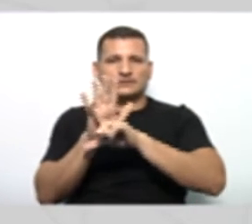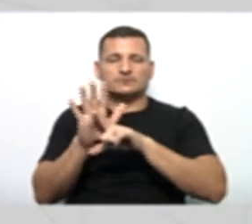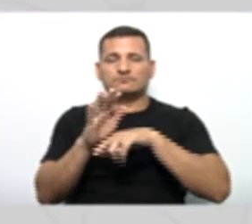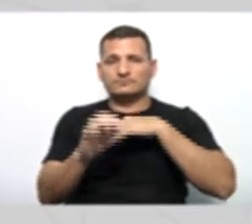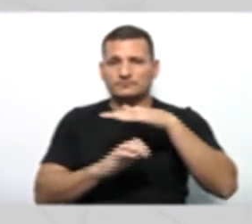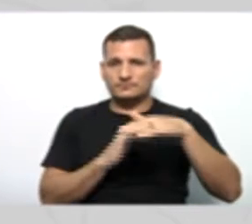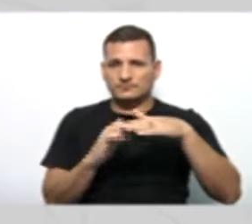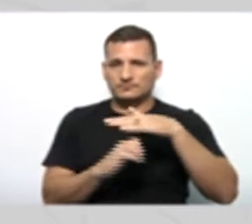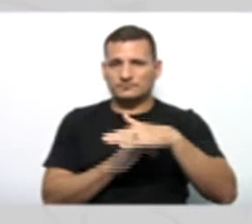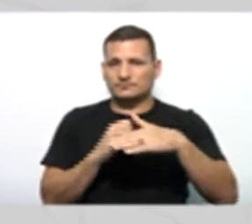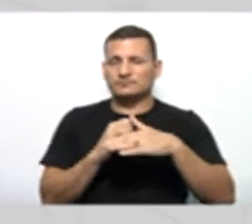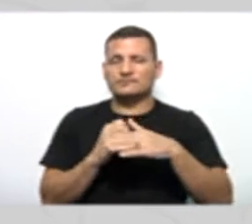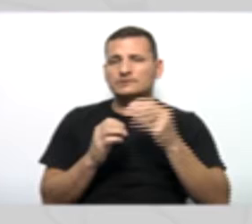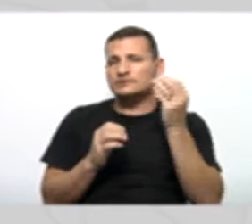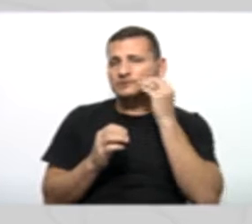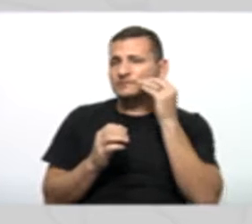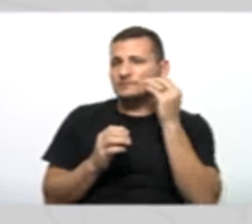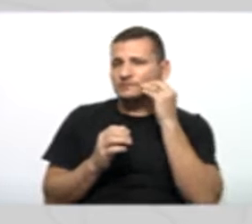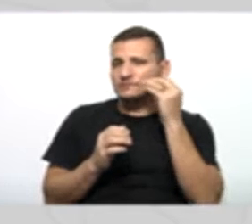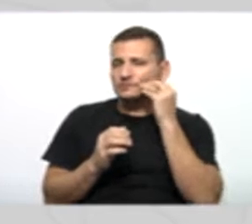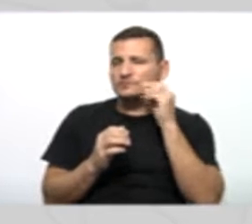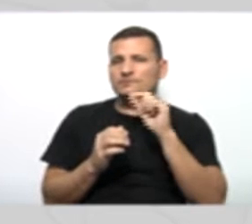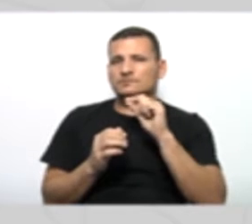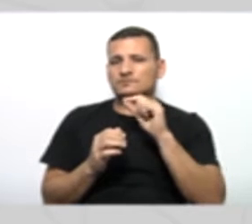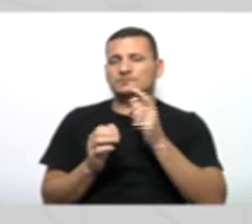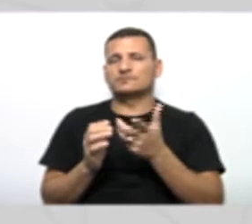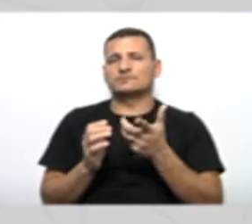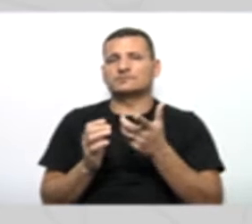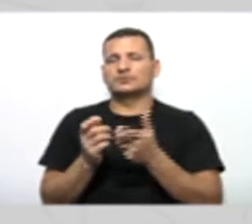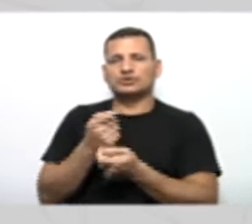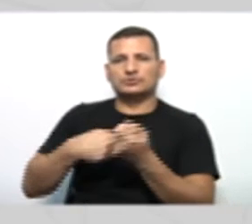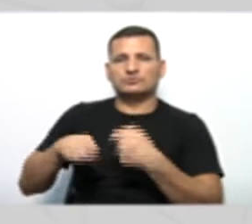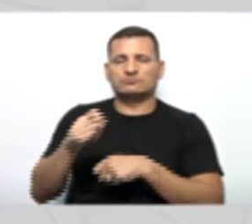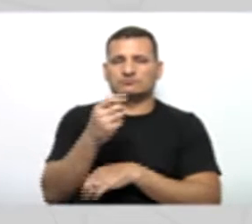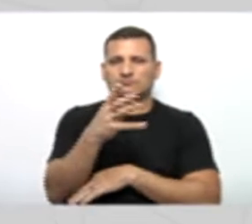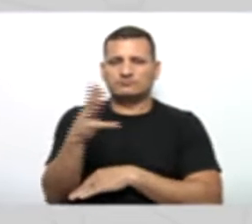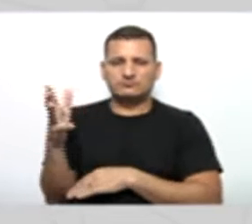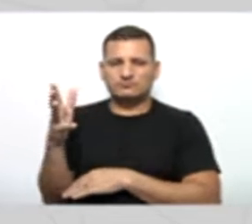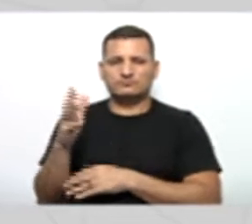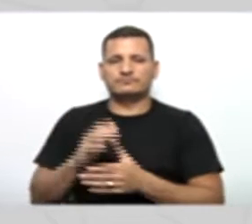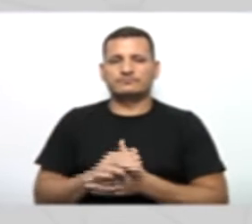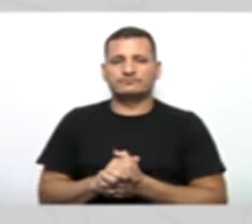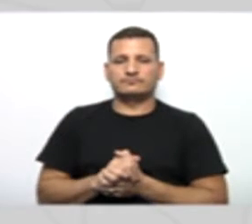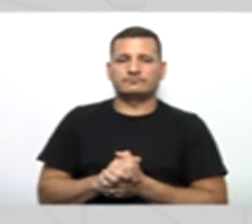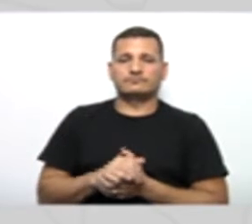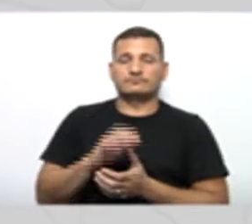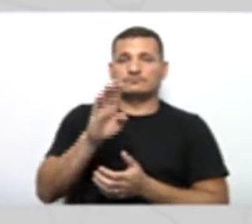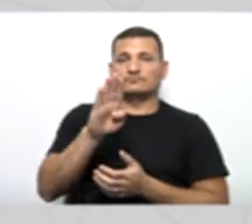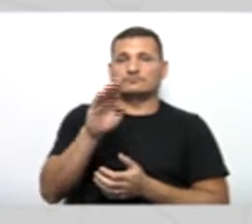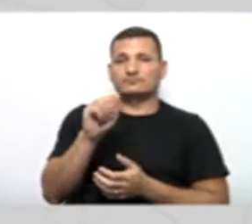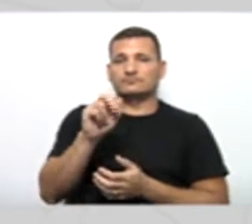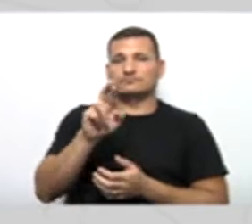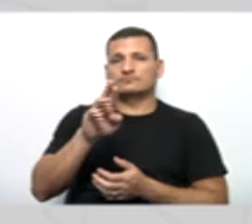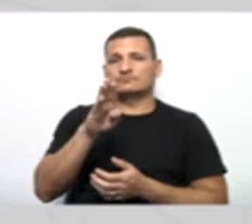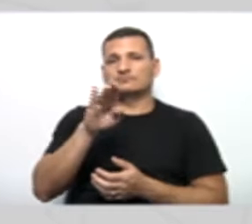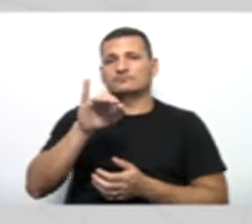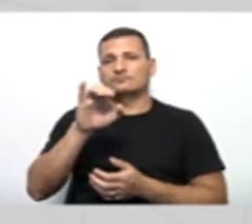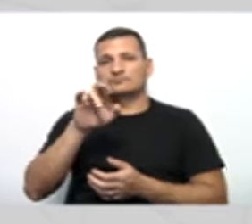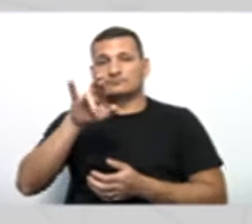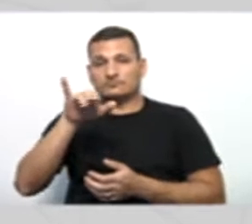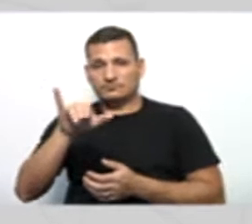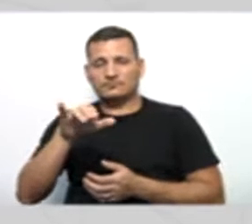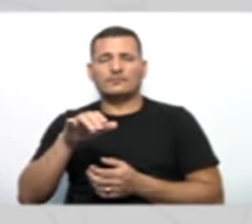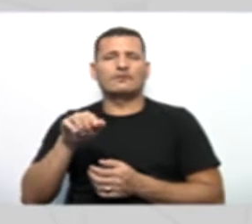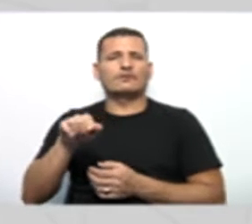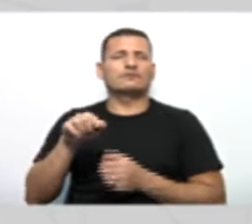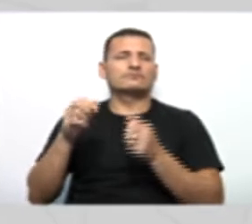buscado implementar ações de gestão ambiental. Barbieri, ele ensina que a empresa pode desenvolver 3